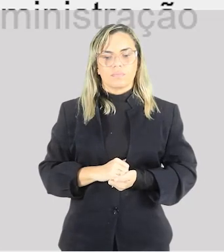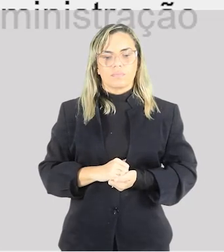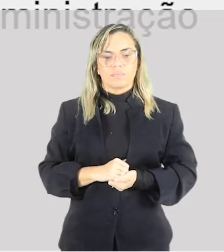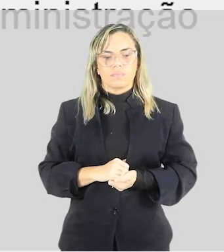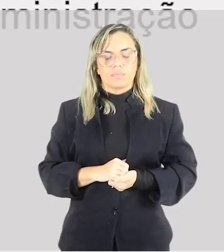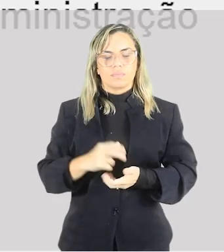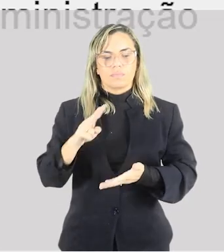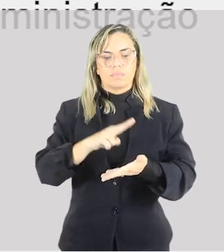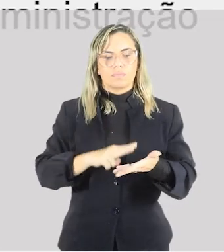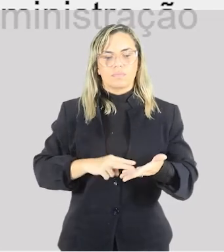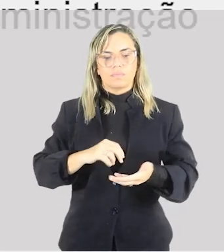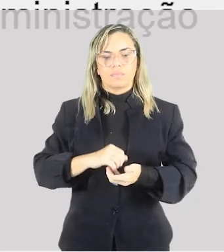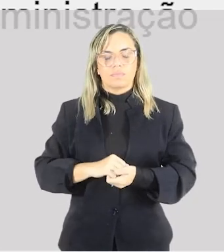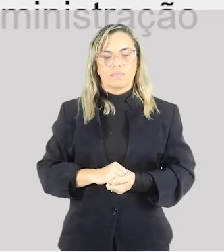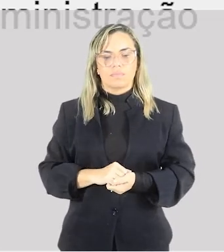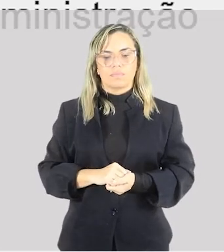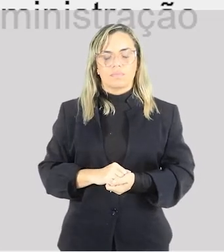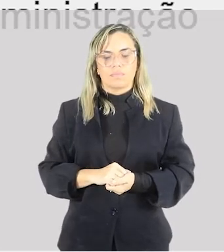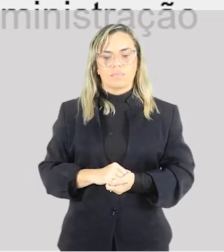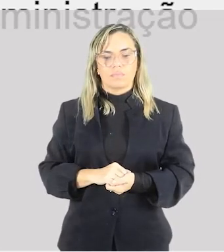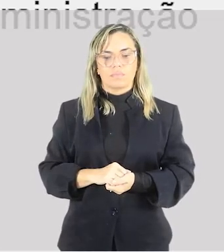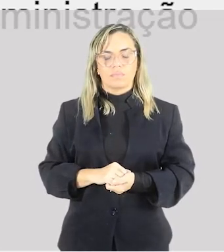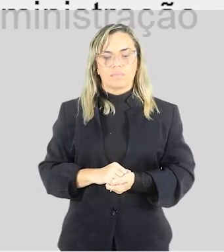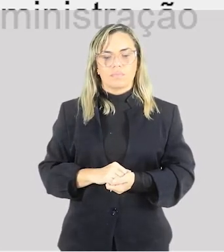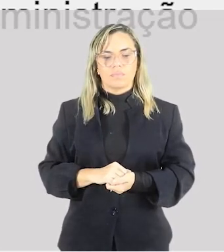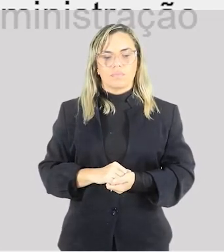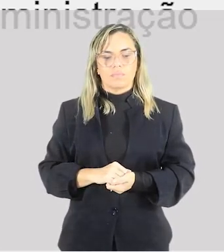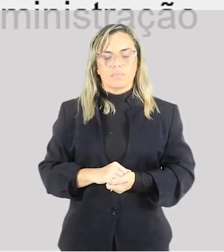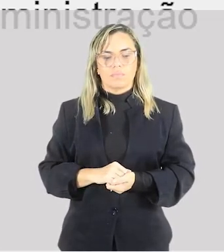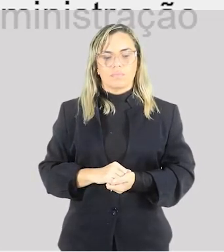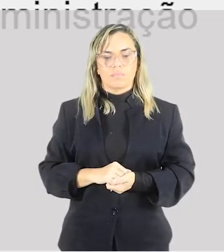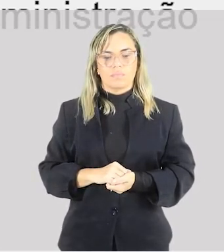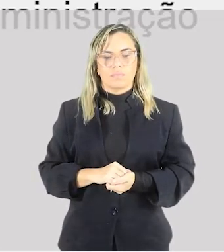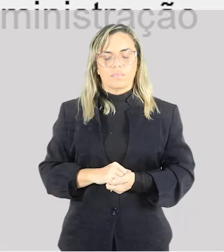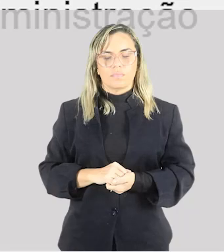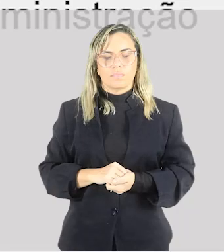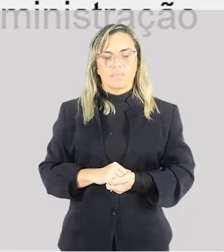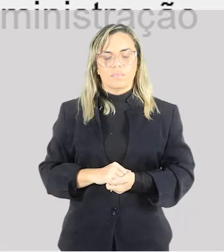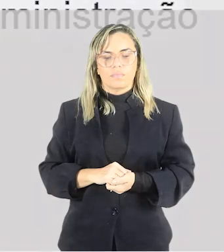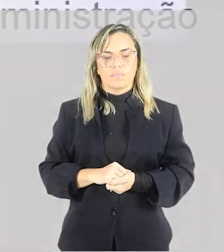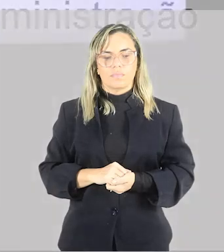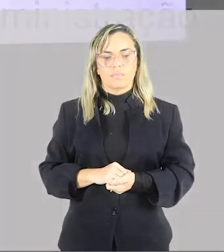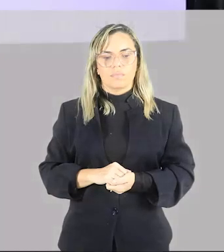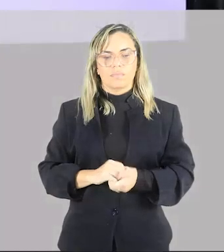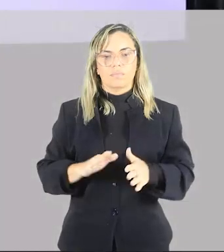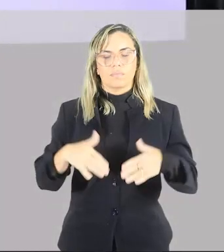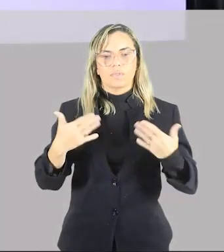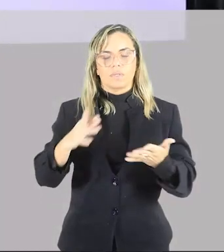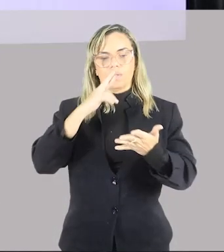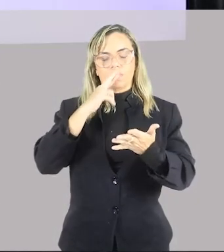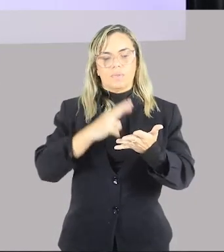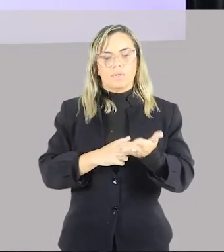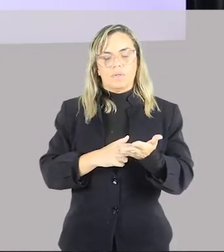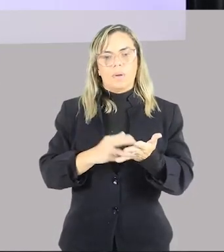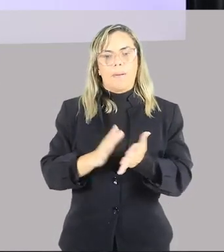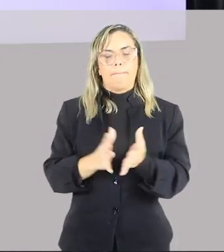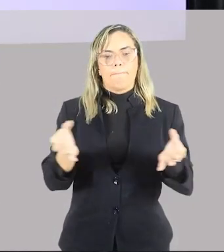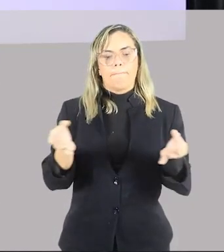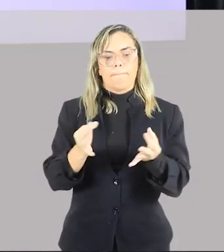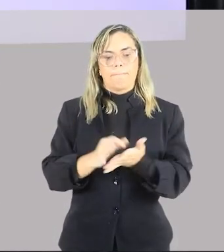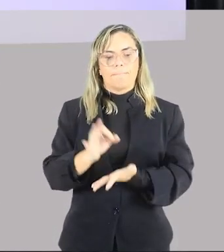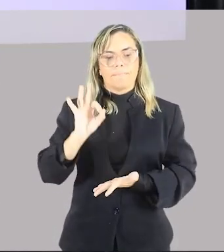administrados, independente da sua concordância. Nesses atos, a administração goza da sua supremacia. A resposta está perfeitamente